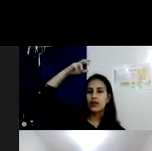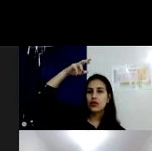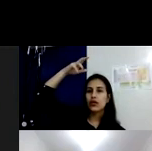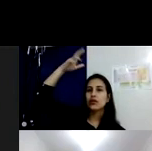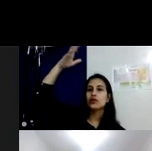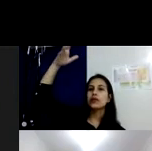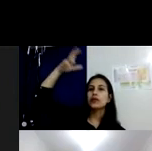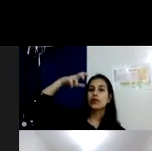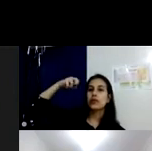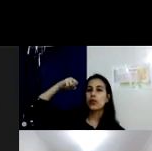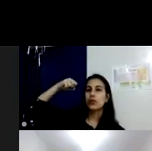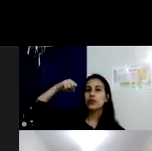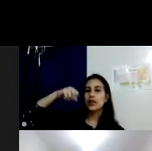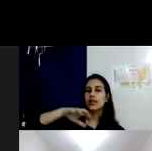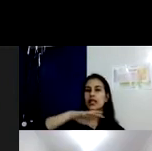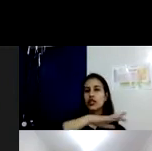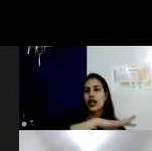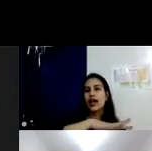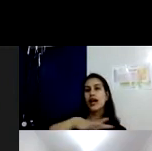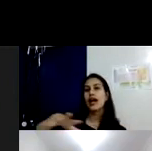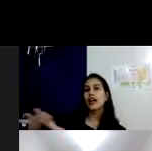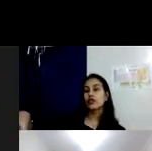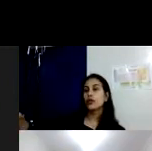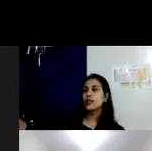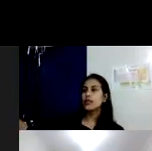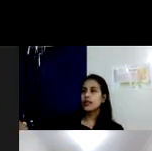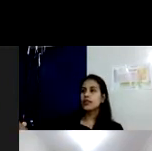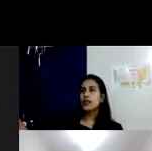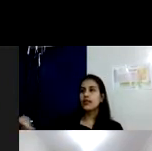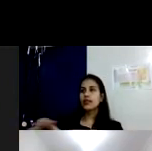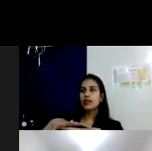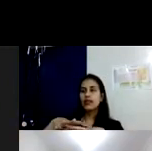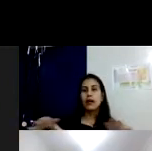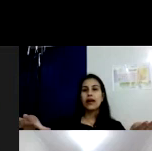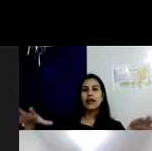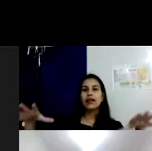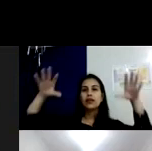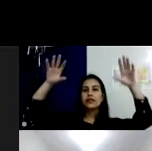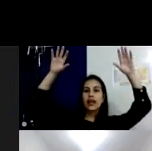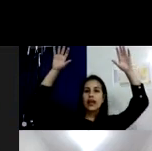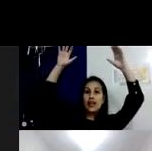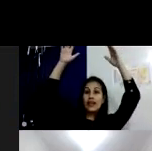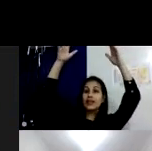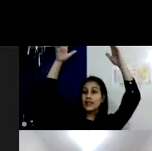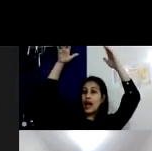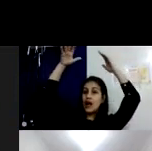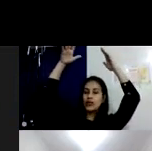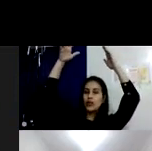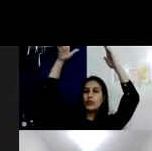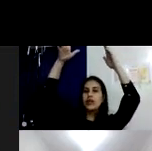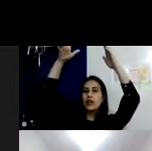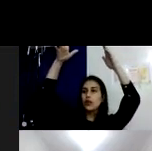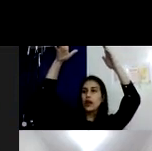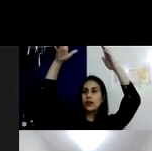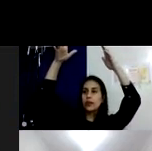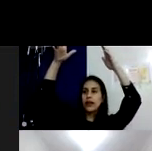falo em idosos, eu procuro sempre deixar as coisas acessíveis, para eles não ter que levantar ou